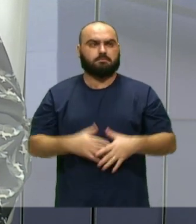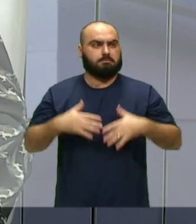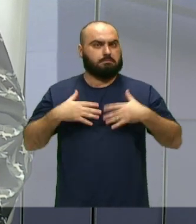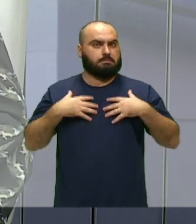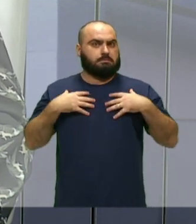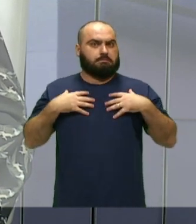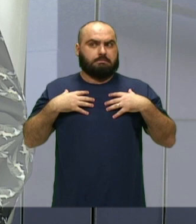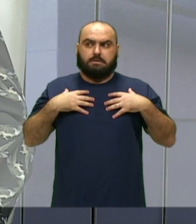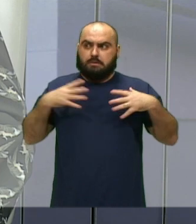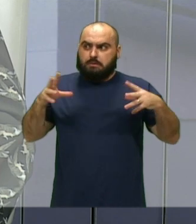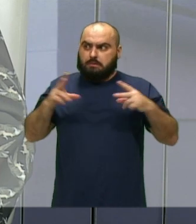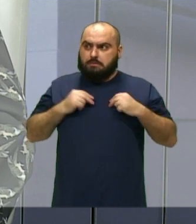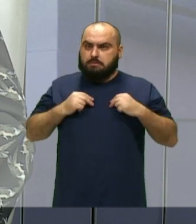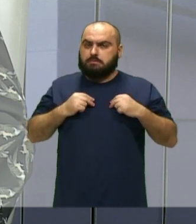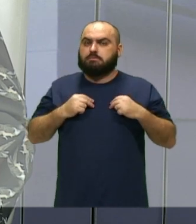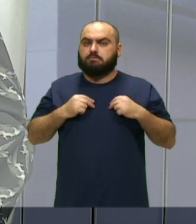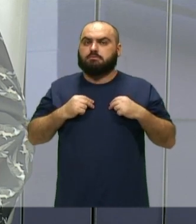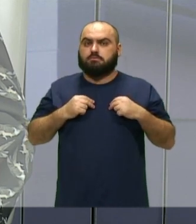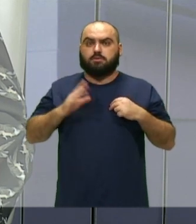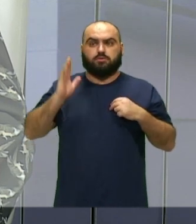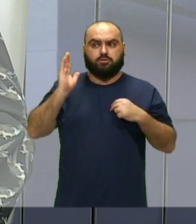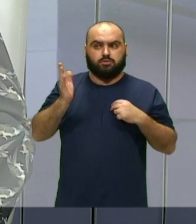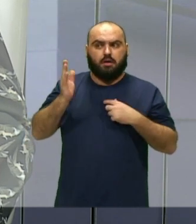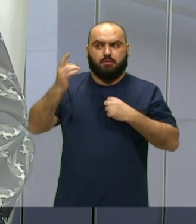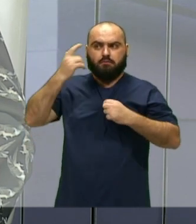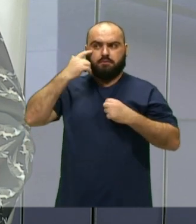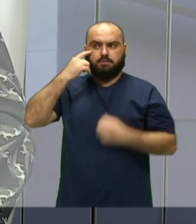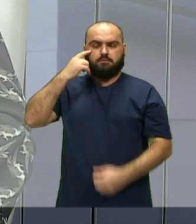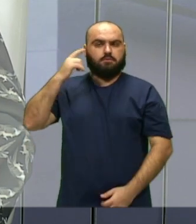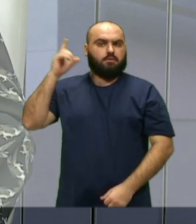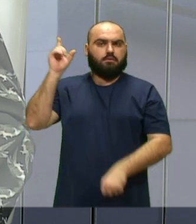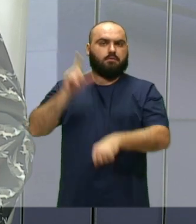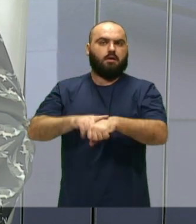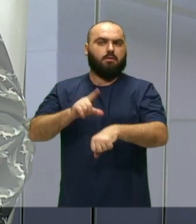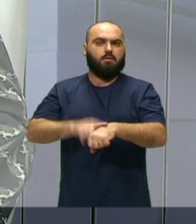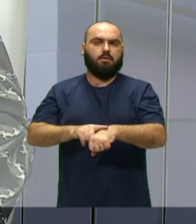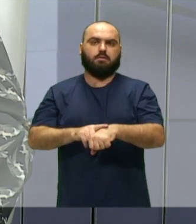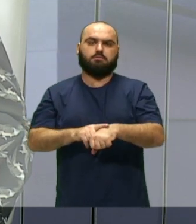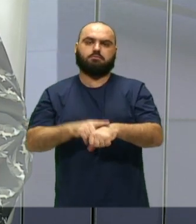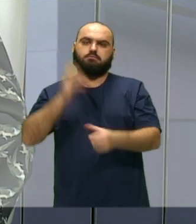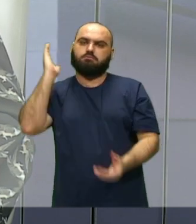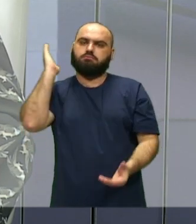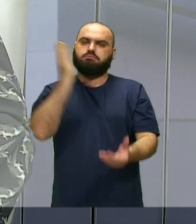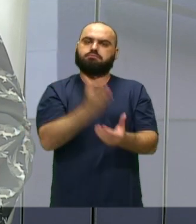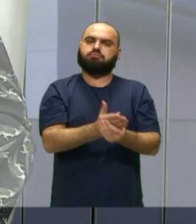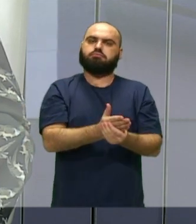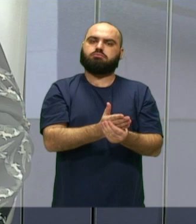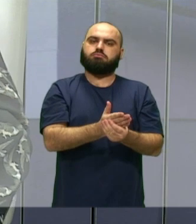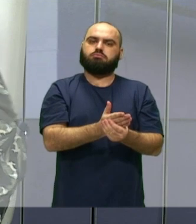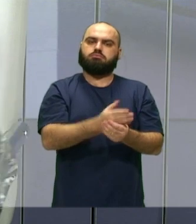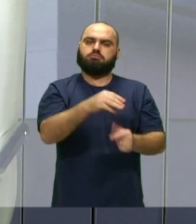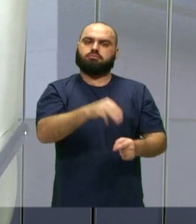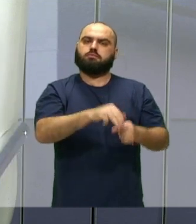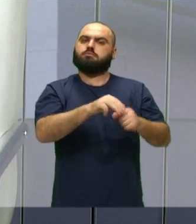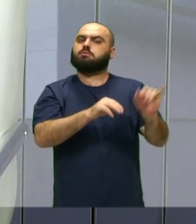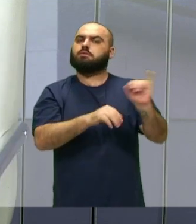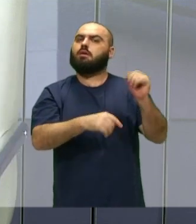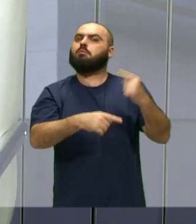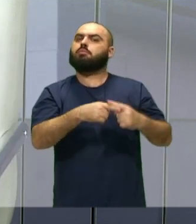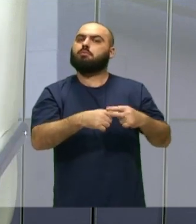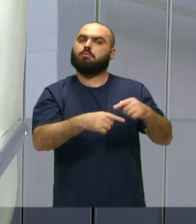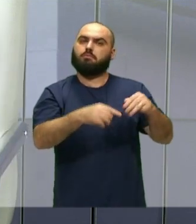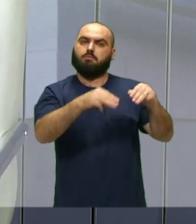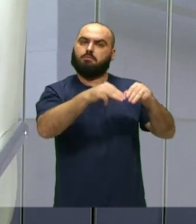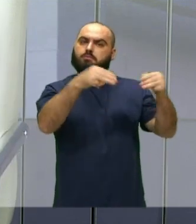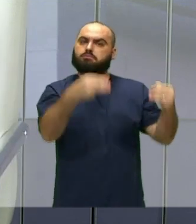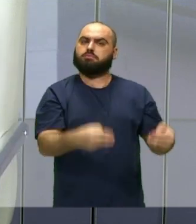assustada. Assim como já me motivou a fazer uma ação contra a Prefeitura de Itajaí por conta do Museu Municipal. Por quê? Porque todos